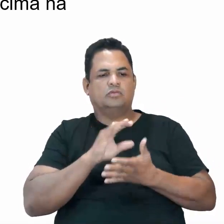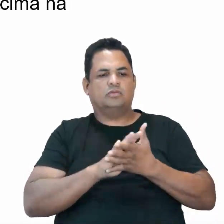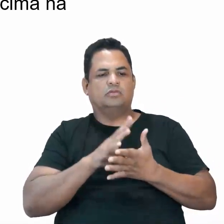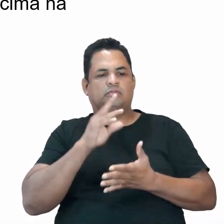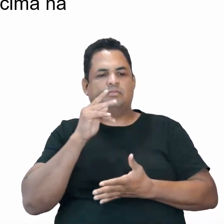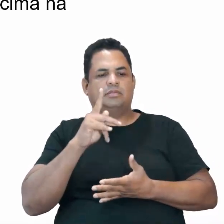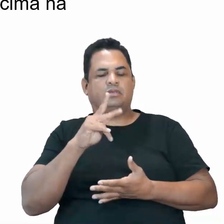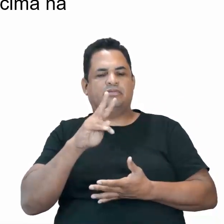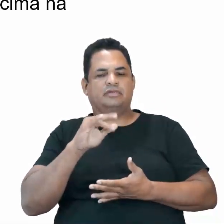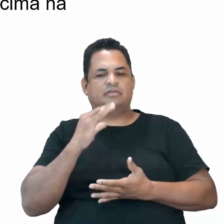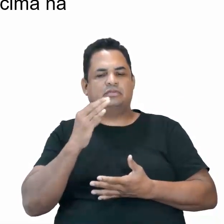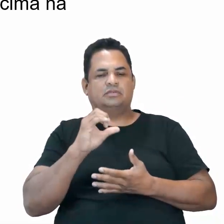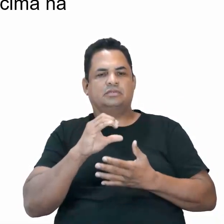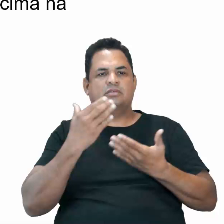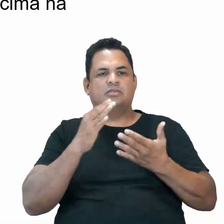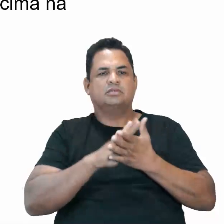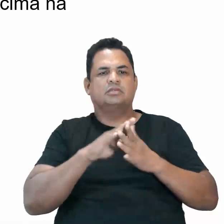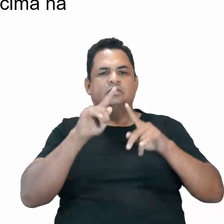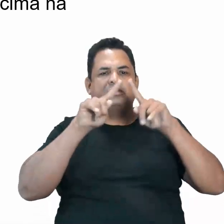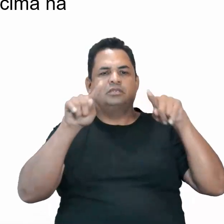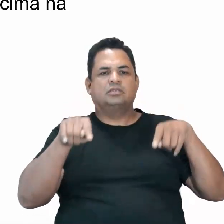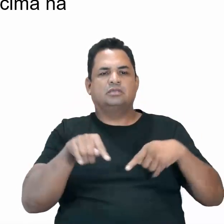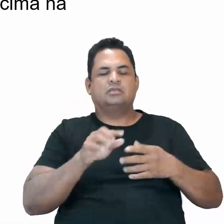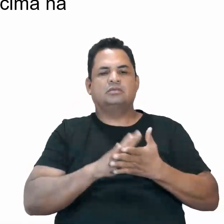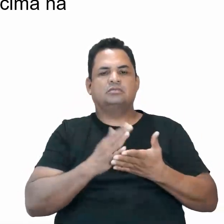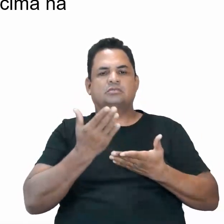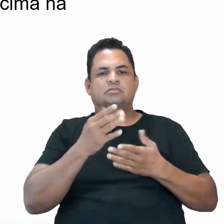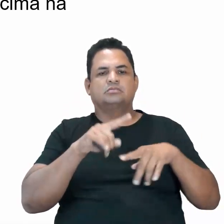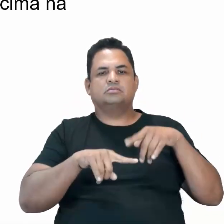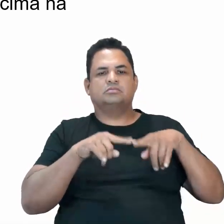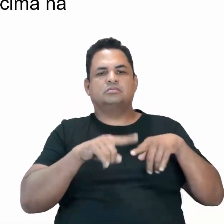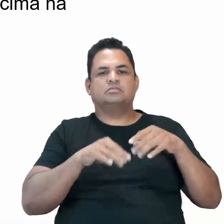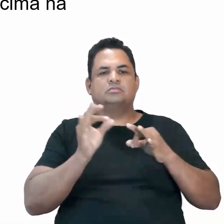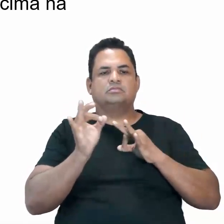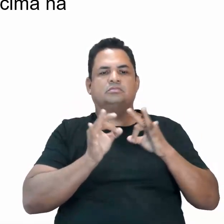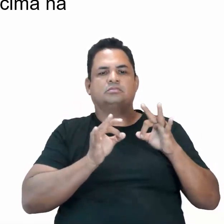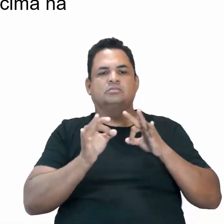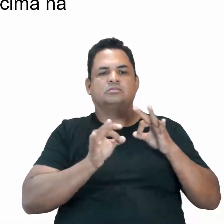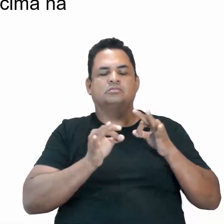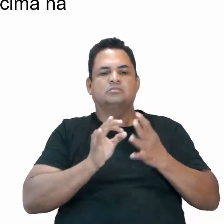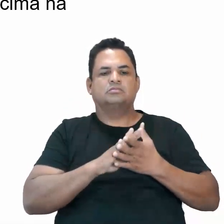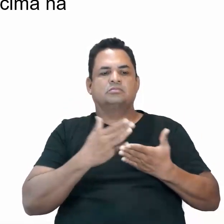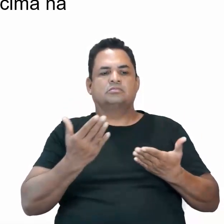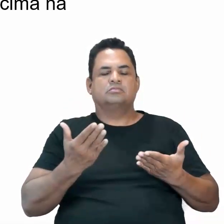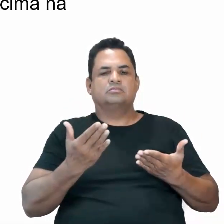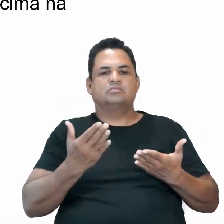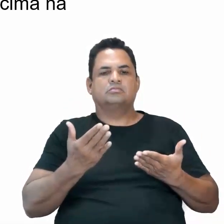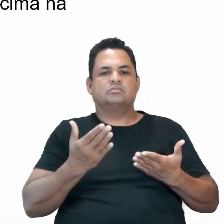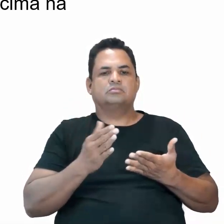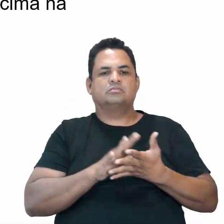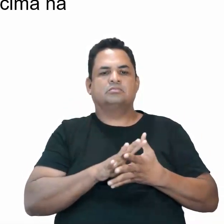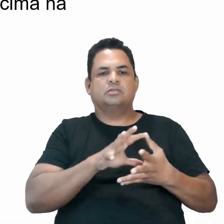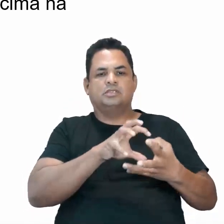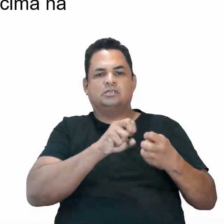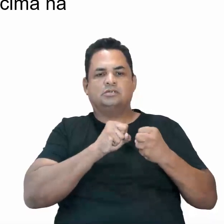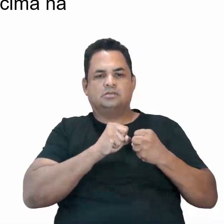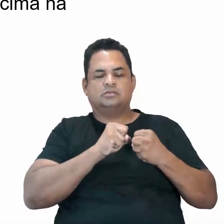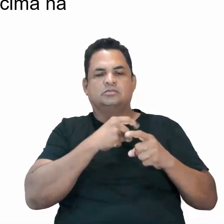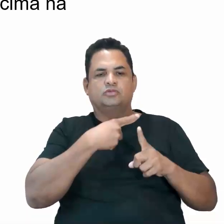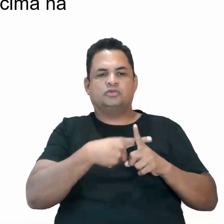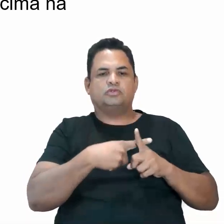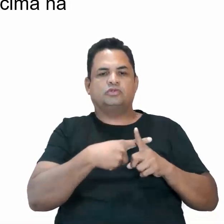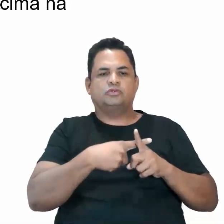PVC. Nessa tabela, os elementos são ordenados de tal modo que adquirem cargas positivas